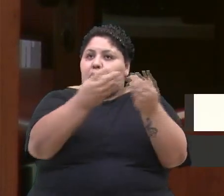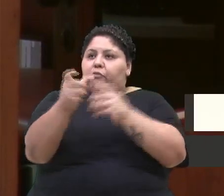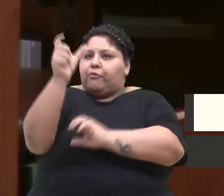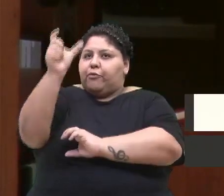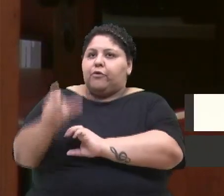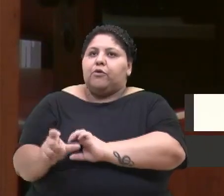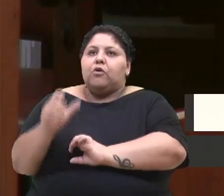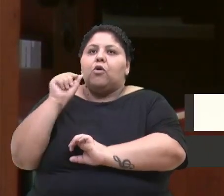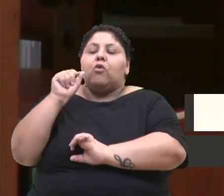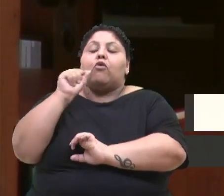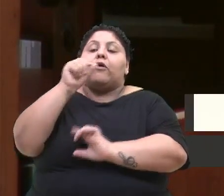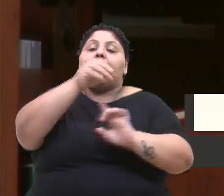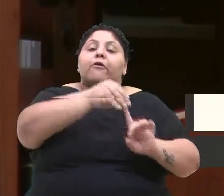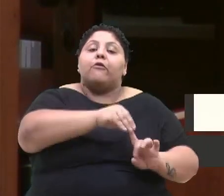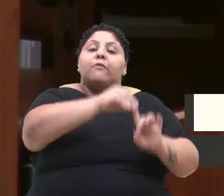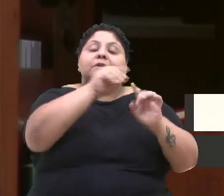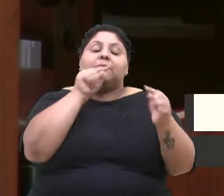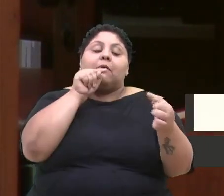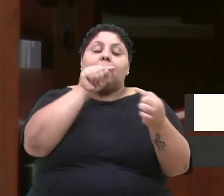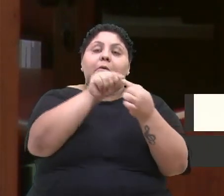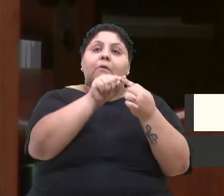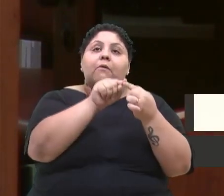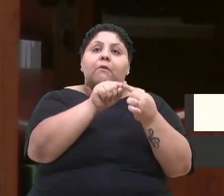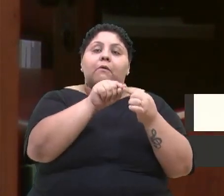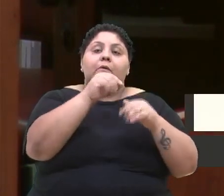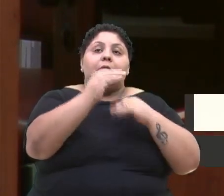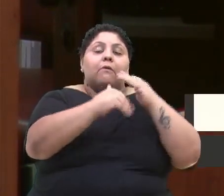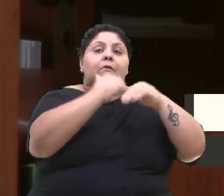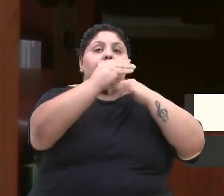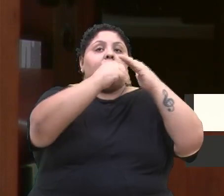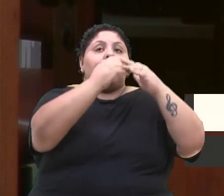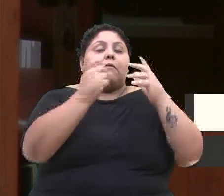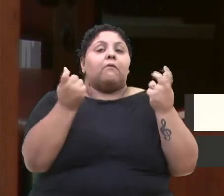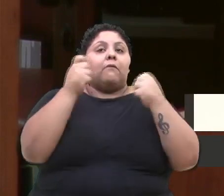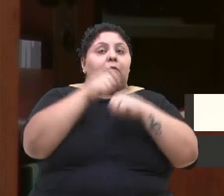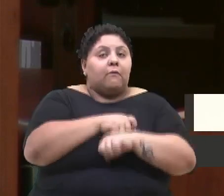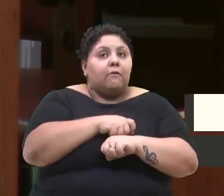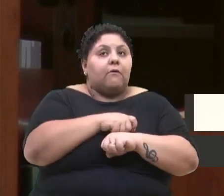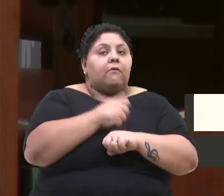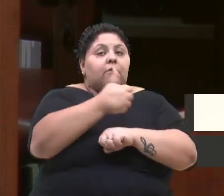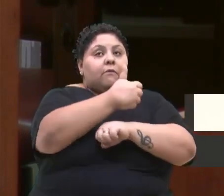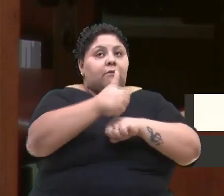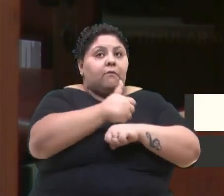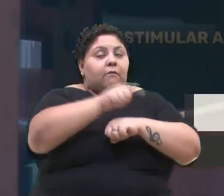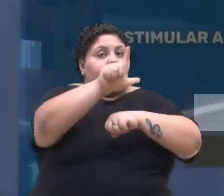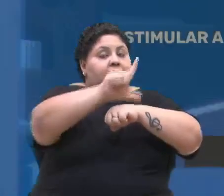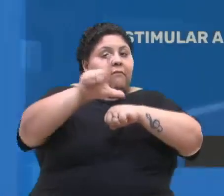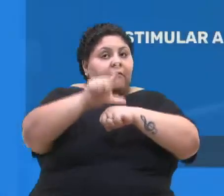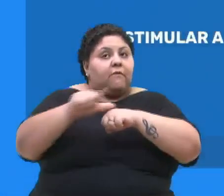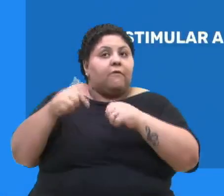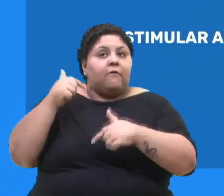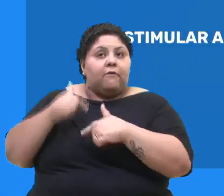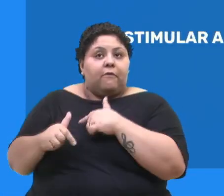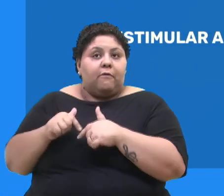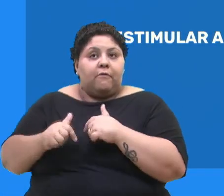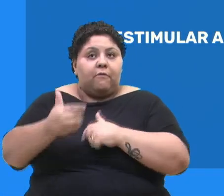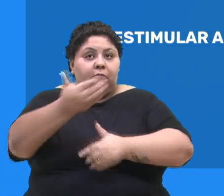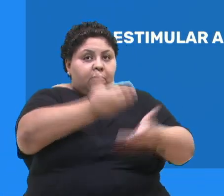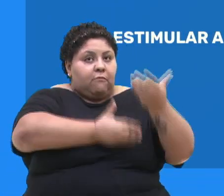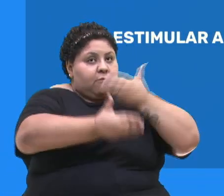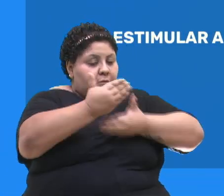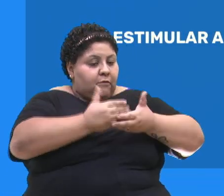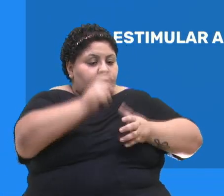é o principal objetivo? Promover a capacitação de profissionais do comércio e serviços no atendimento